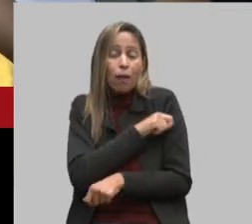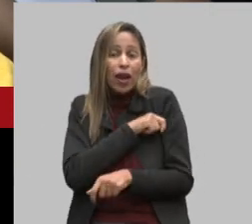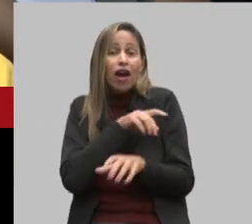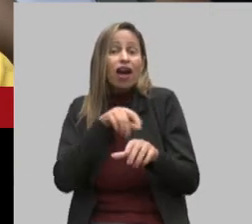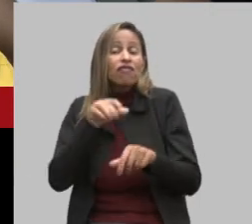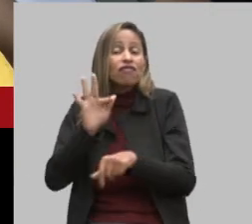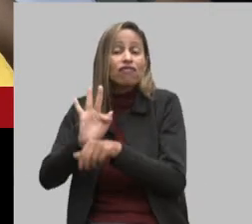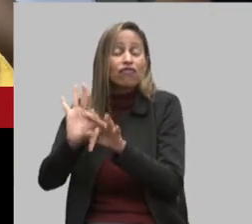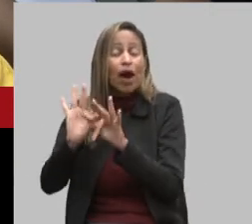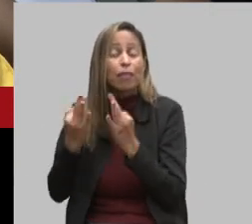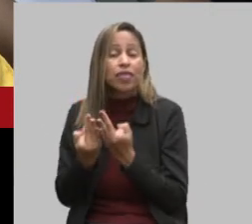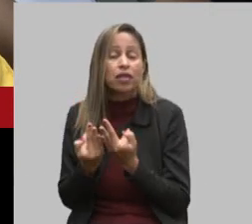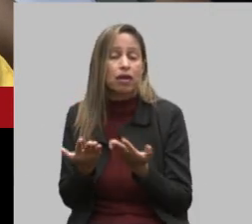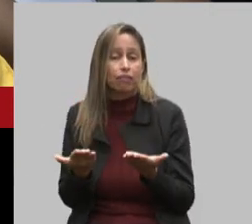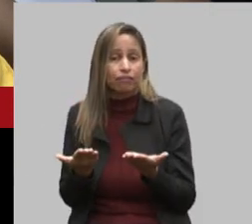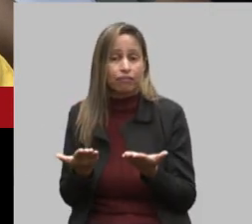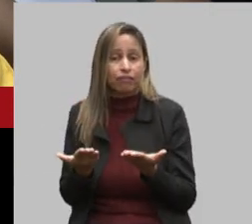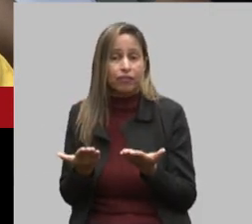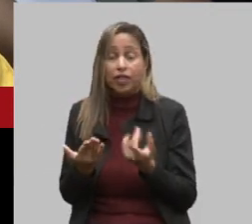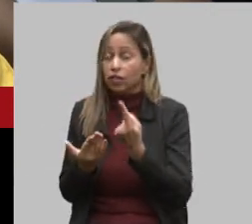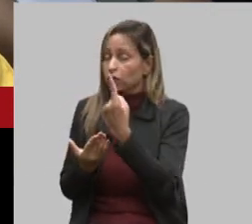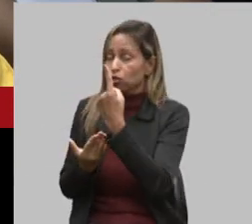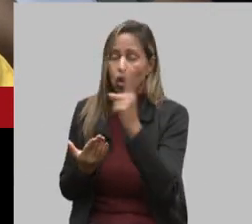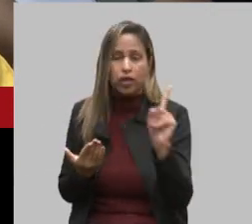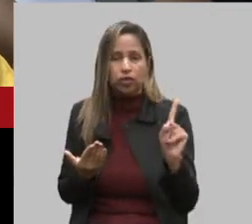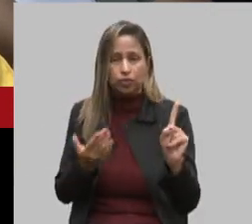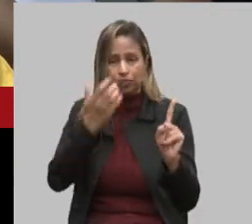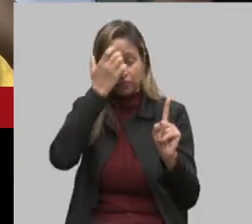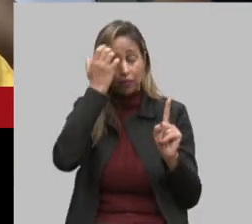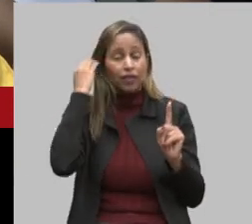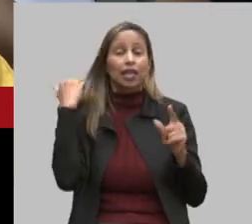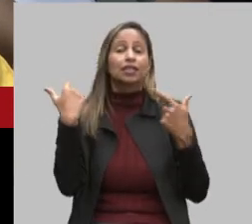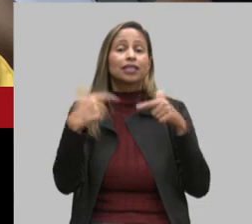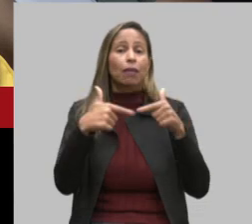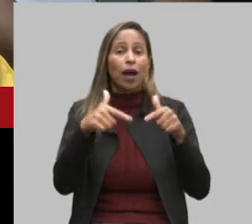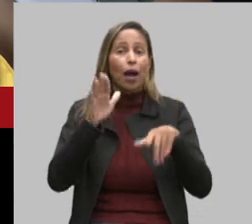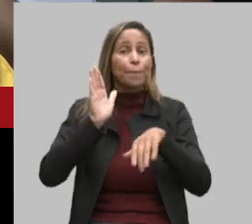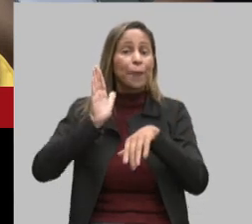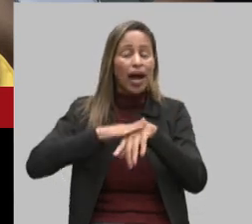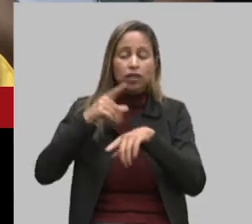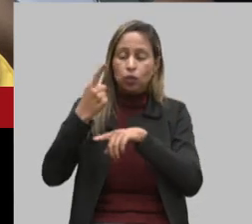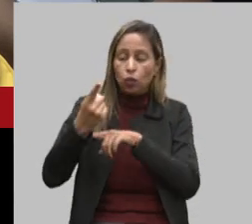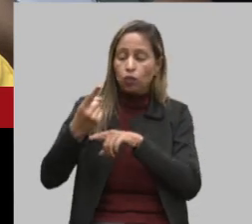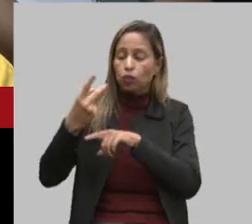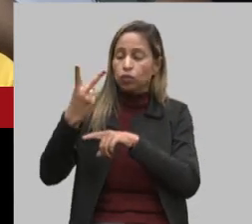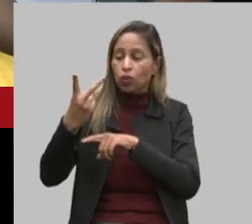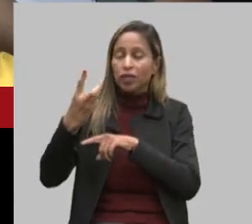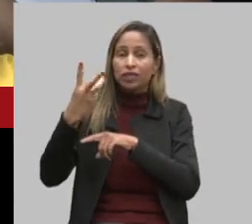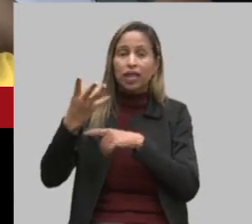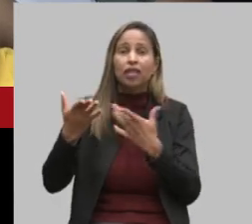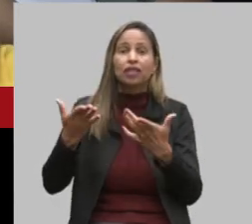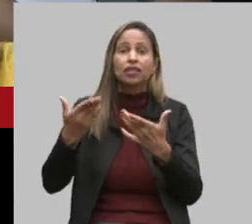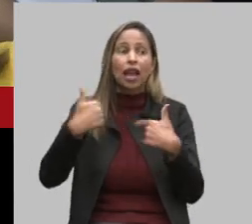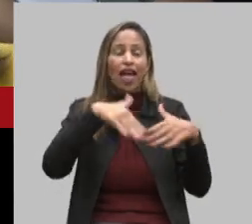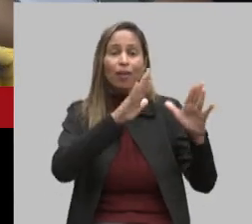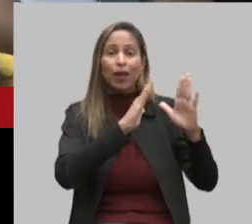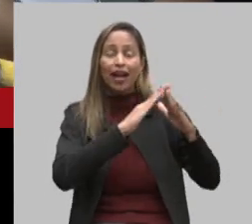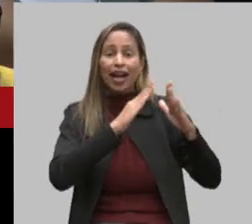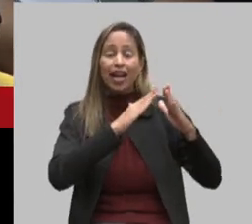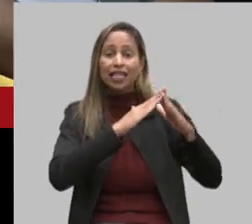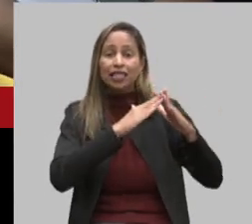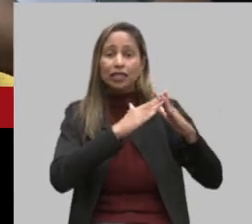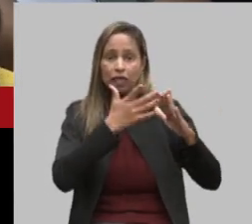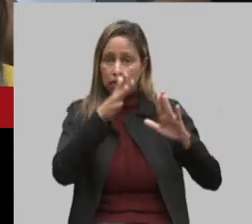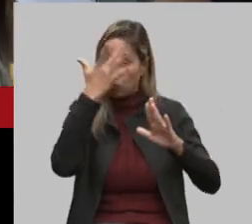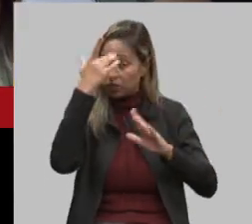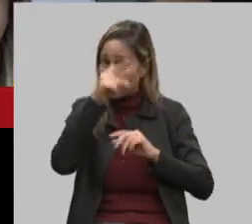isso não é só não é apenas isso além de ter que trabalhar em mais de um emprego ele ainda leva o trabalho para casa não sei se vocês